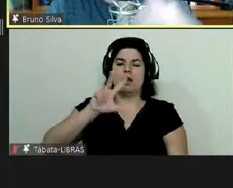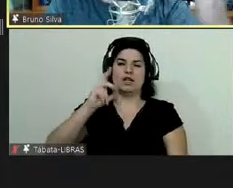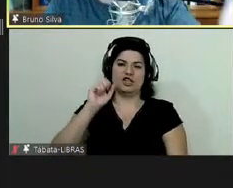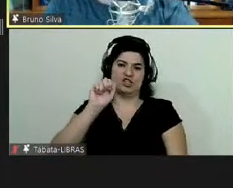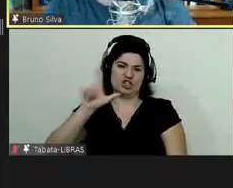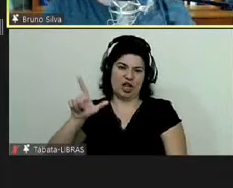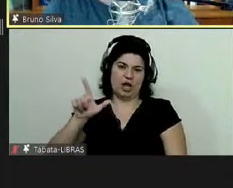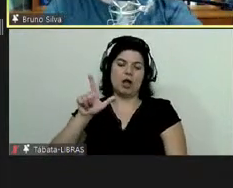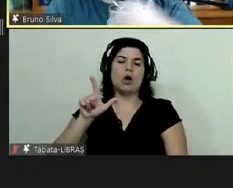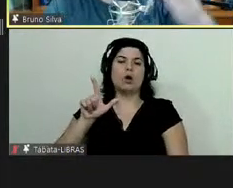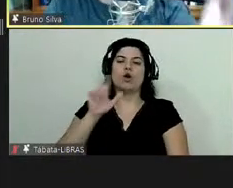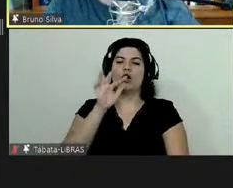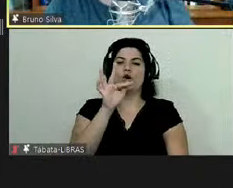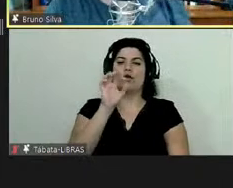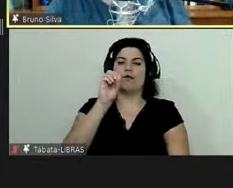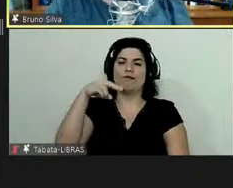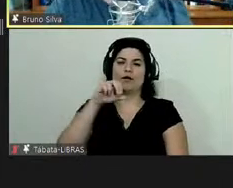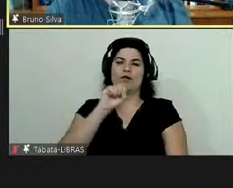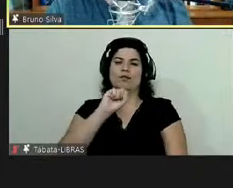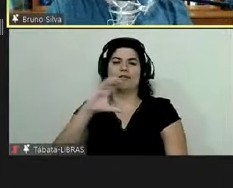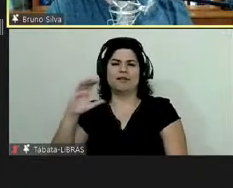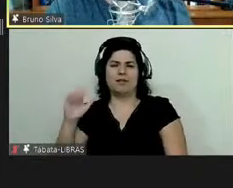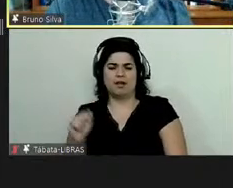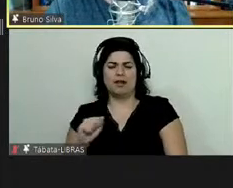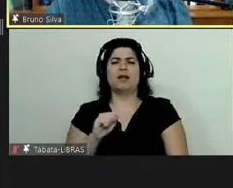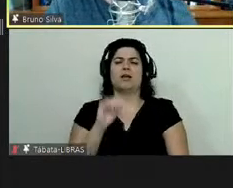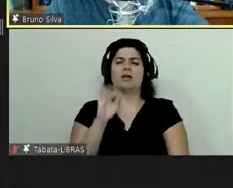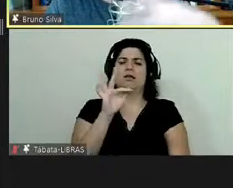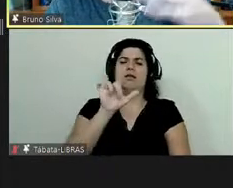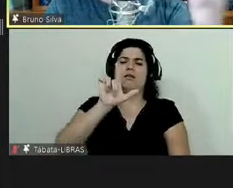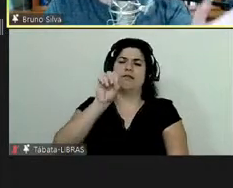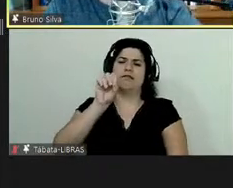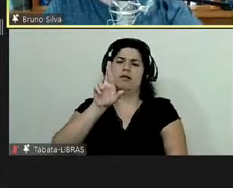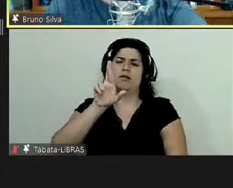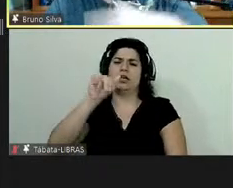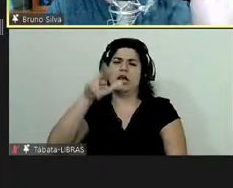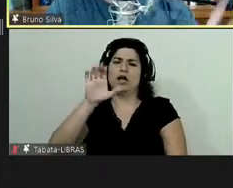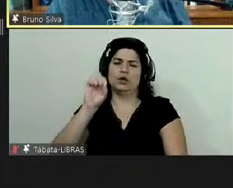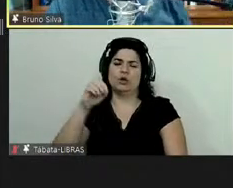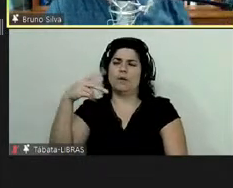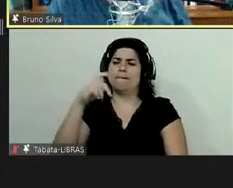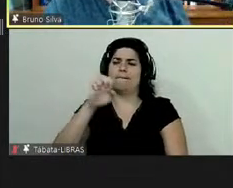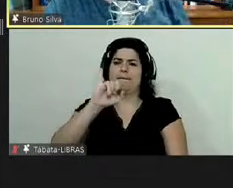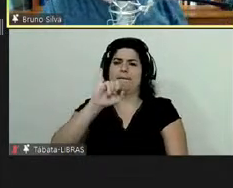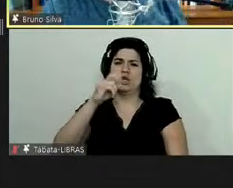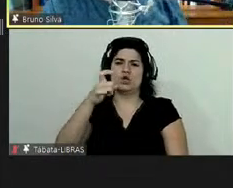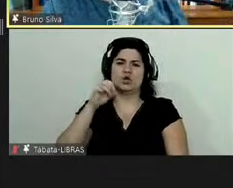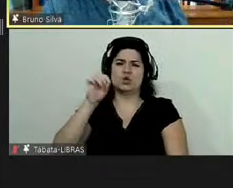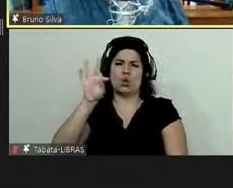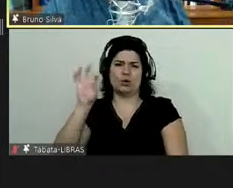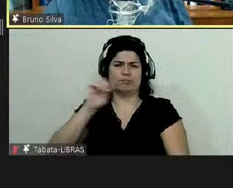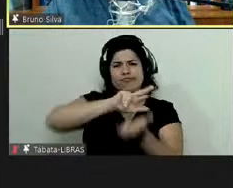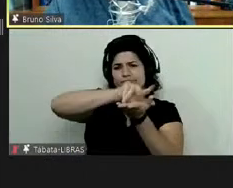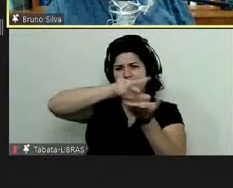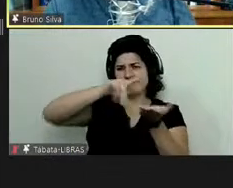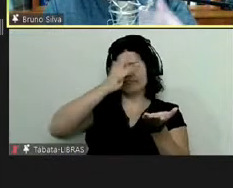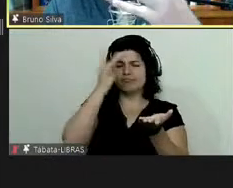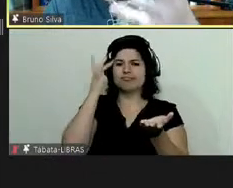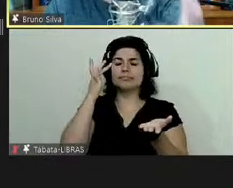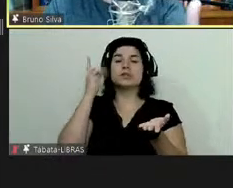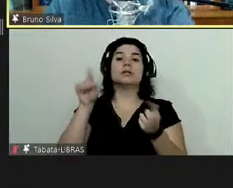Hermes da Fonseca Floriano Peixoto né Wenceslau Braz e fica uma galera aí né o